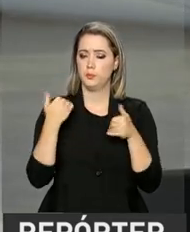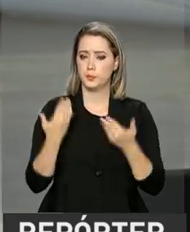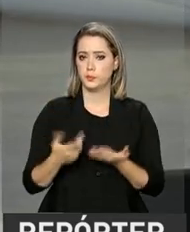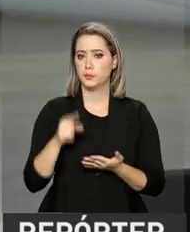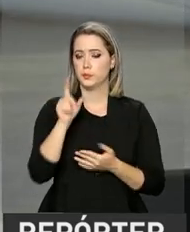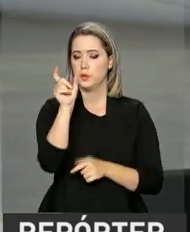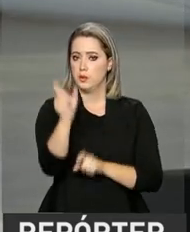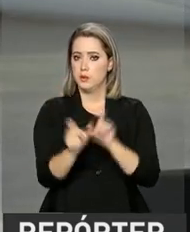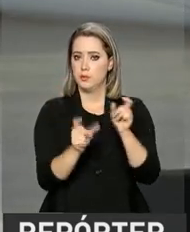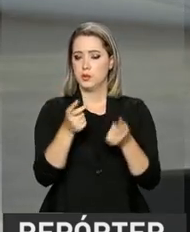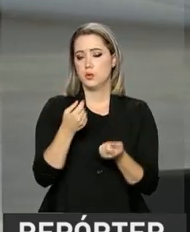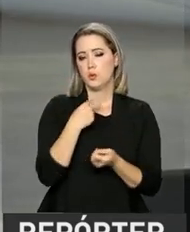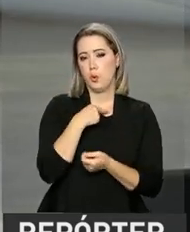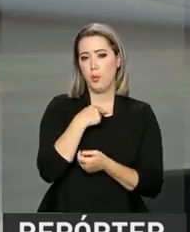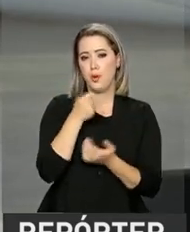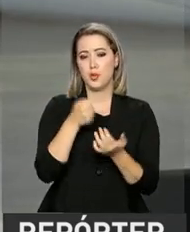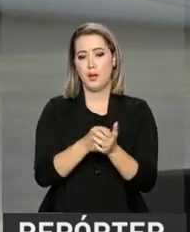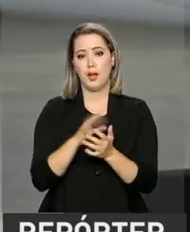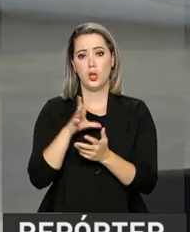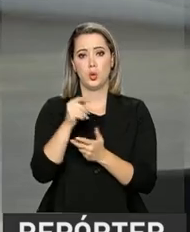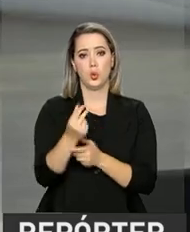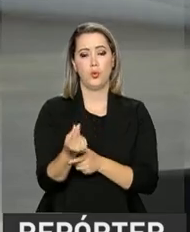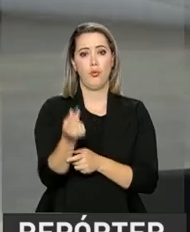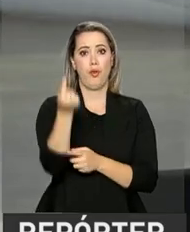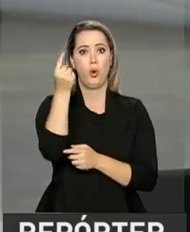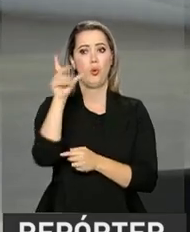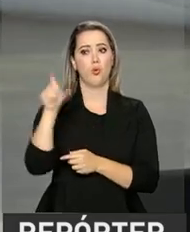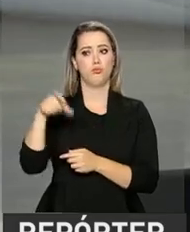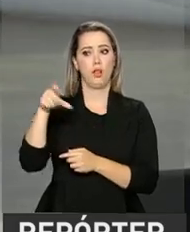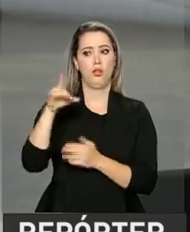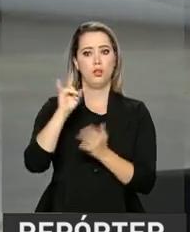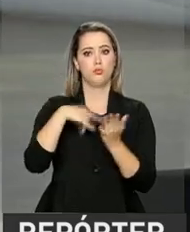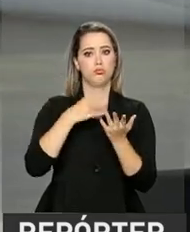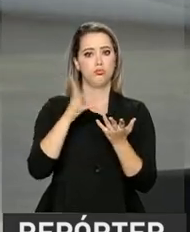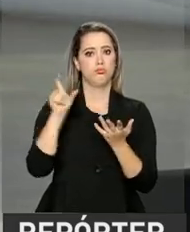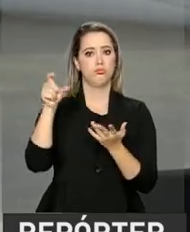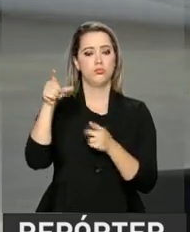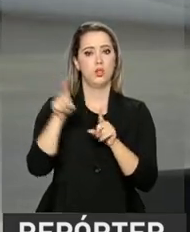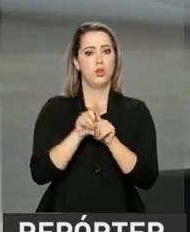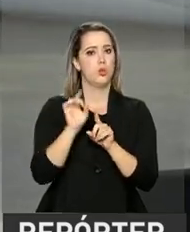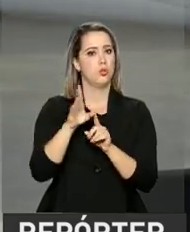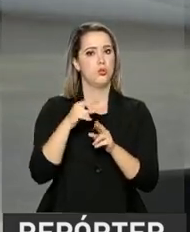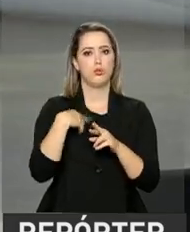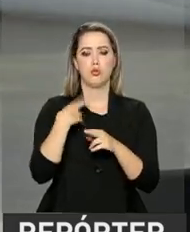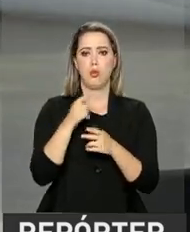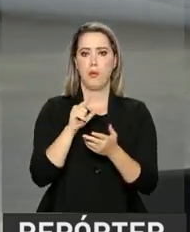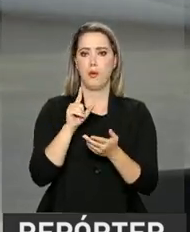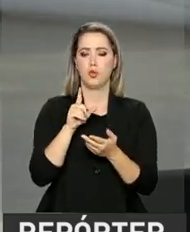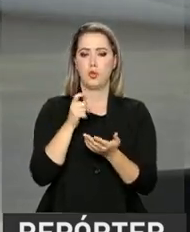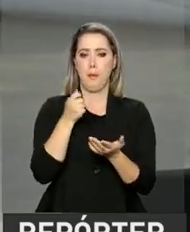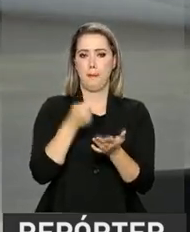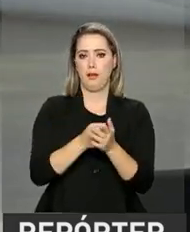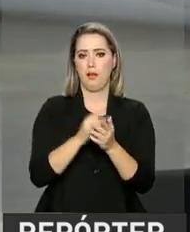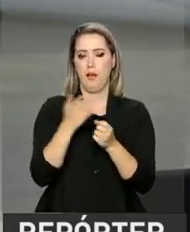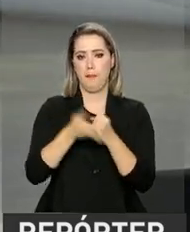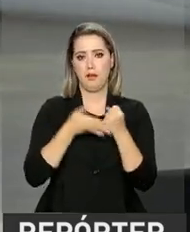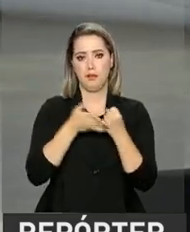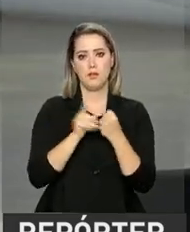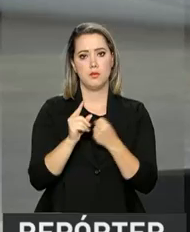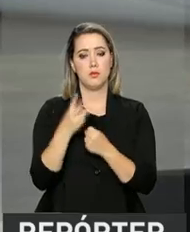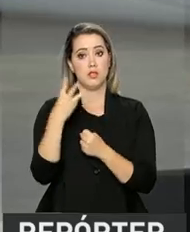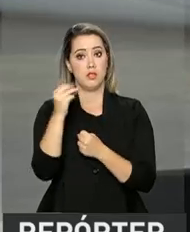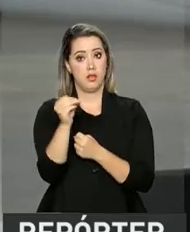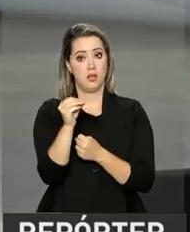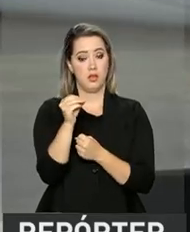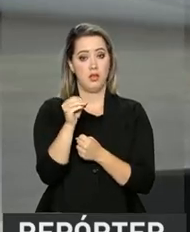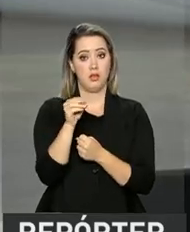os consumidores que não conseguem pagar a fatura toda do cartão de crédito só podem ficar no rotativo por 30 dias. Após esse